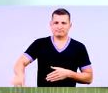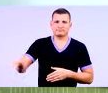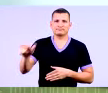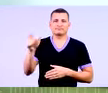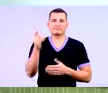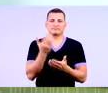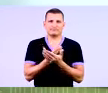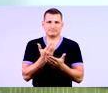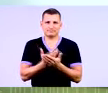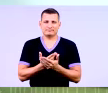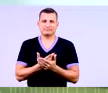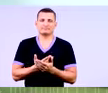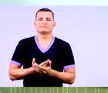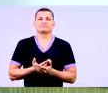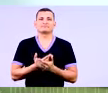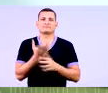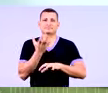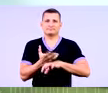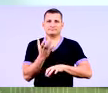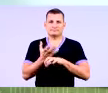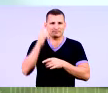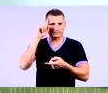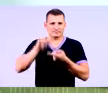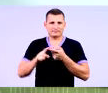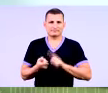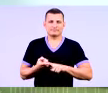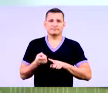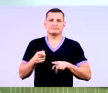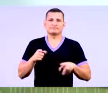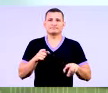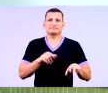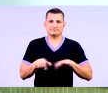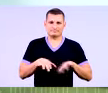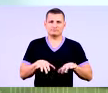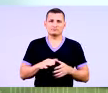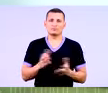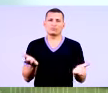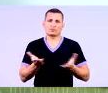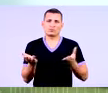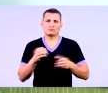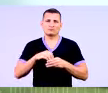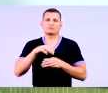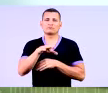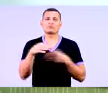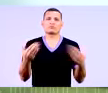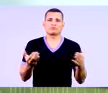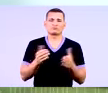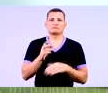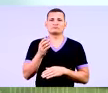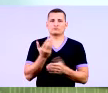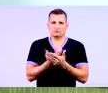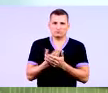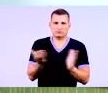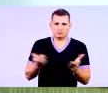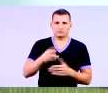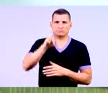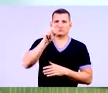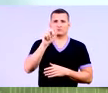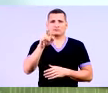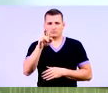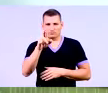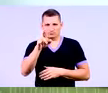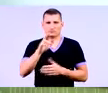nossa disciplina de lógica de programação qual é o nosso conteúdo hoje vamos falar sobre variáveis e também sobre expressões